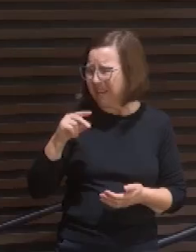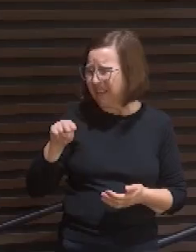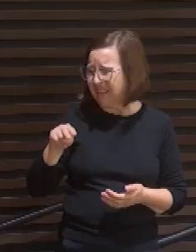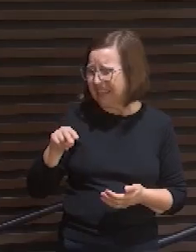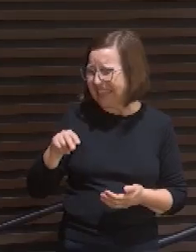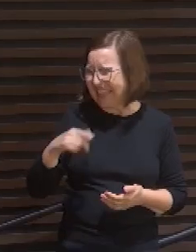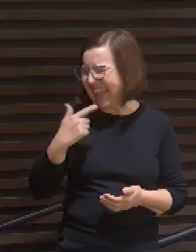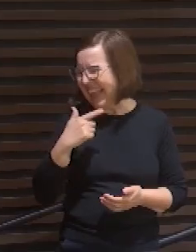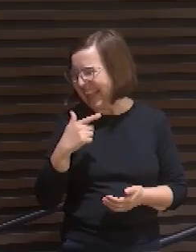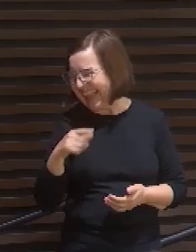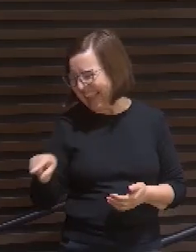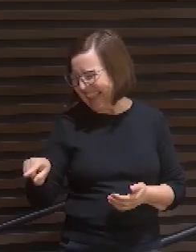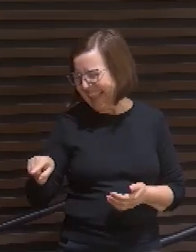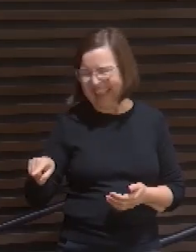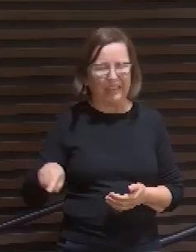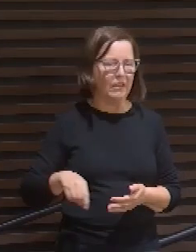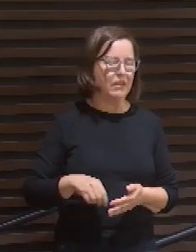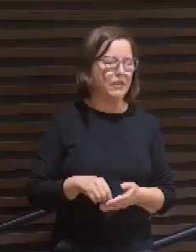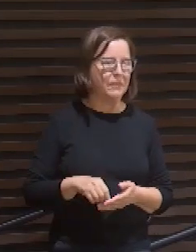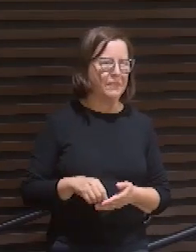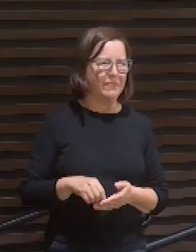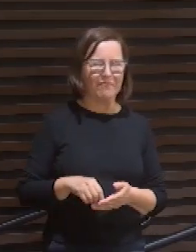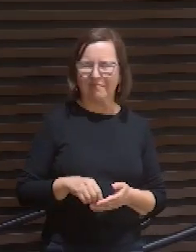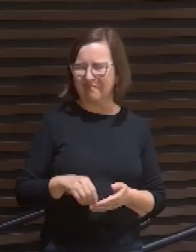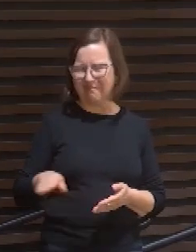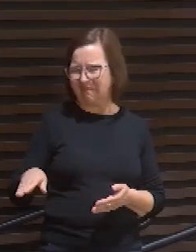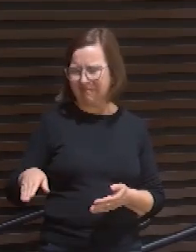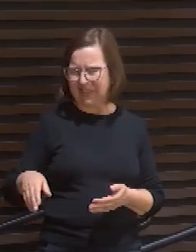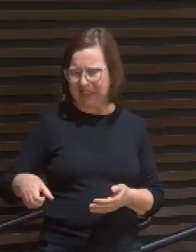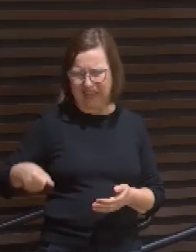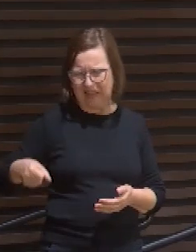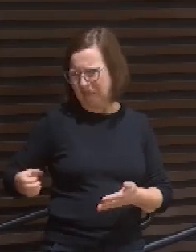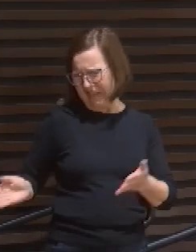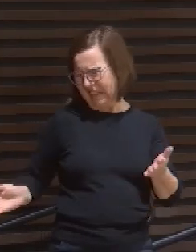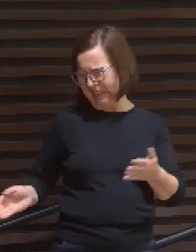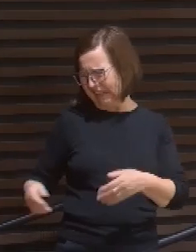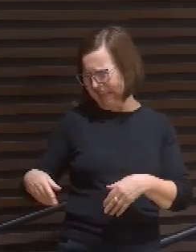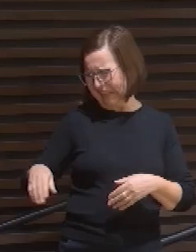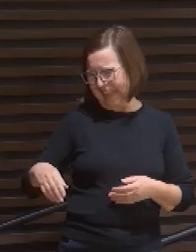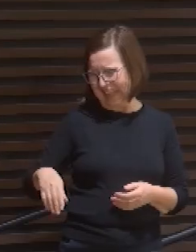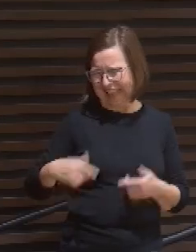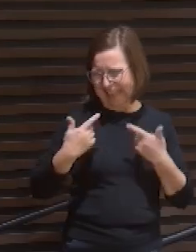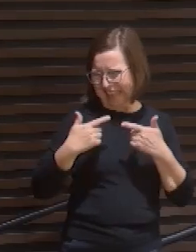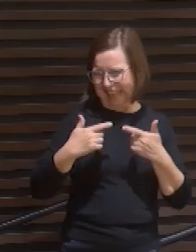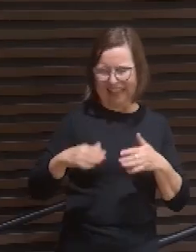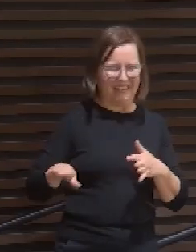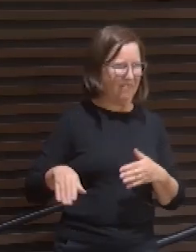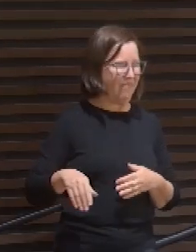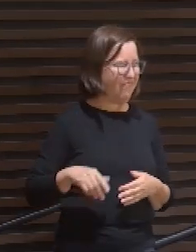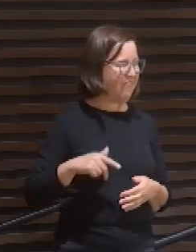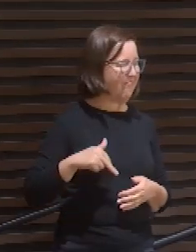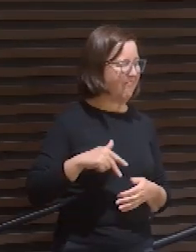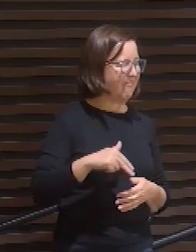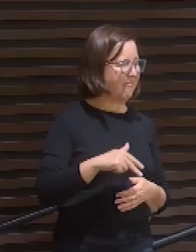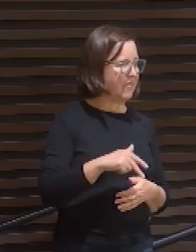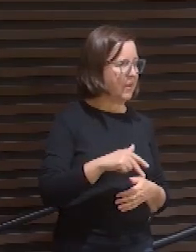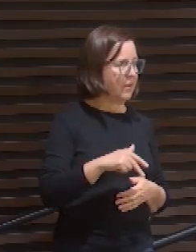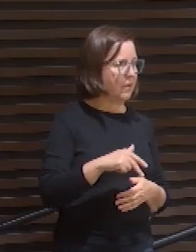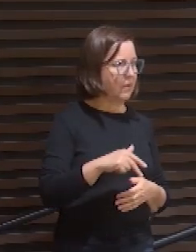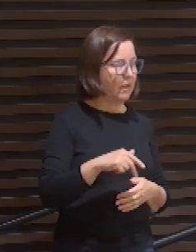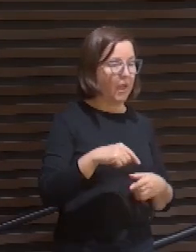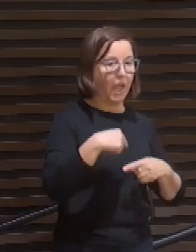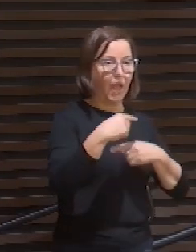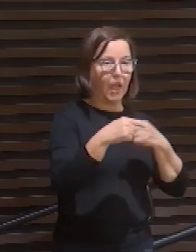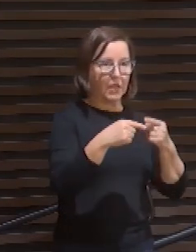Esse menino pegou uma mala pesada dessa, E foi ali na frente, tinha